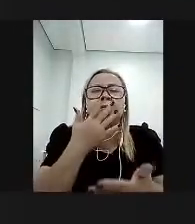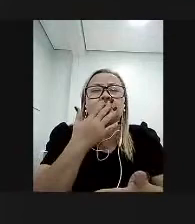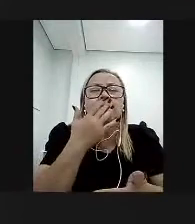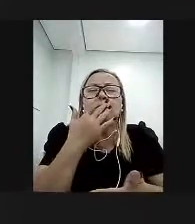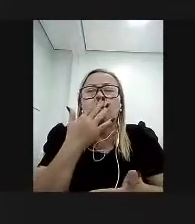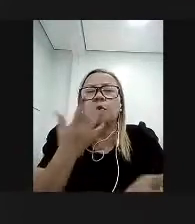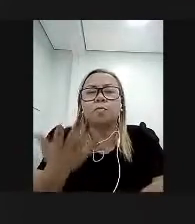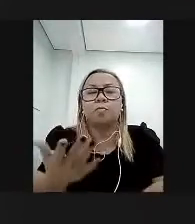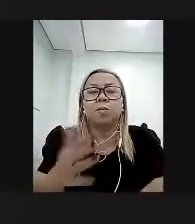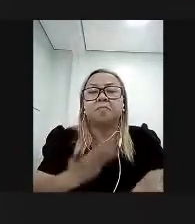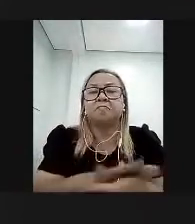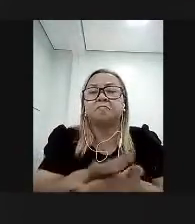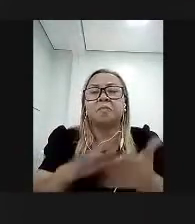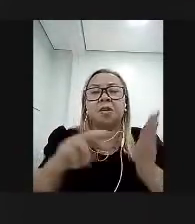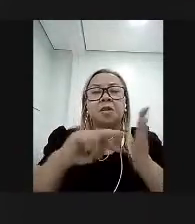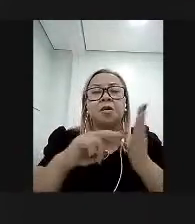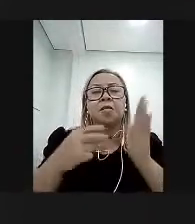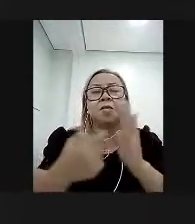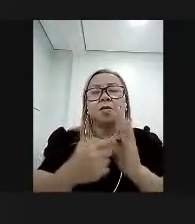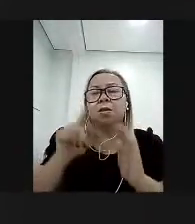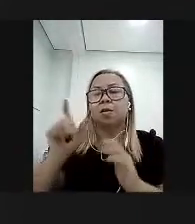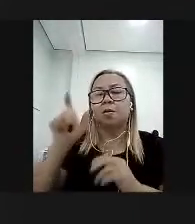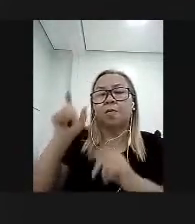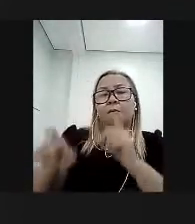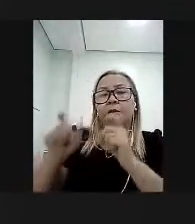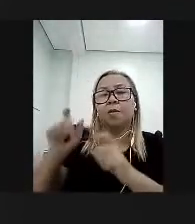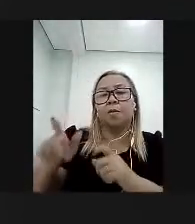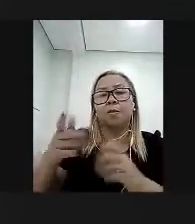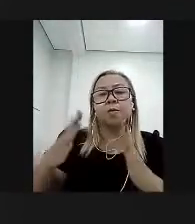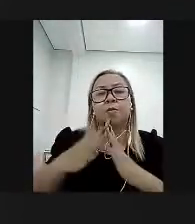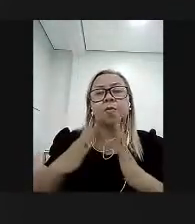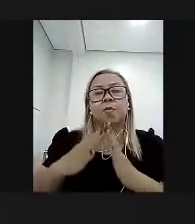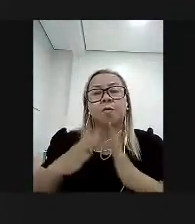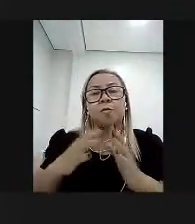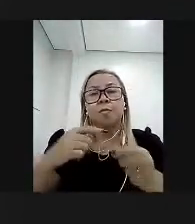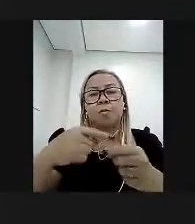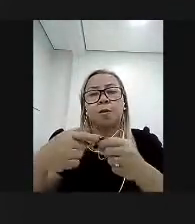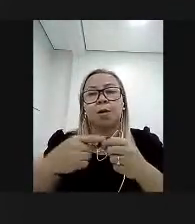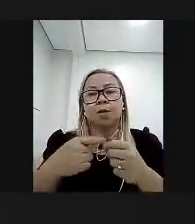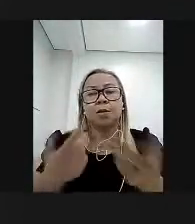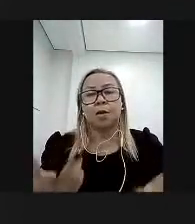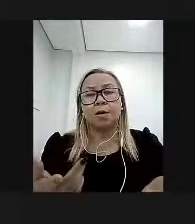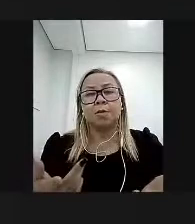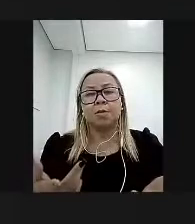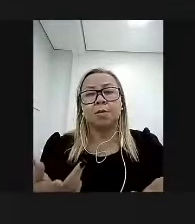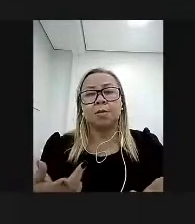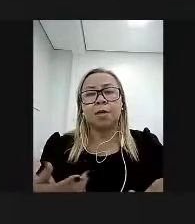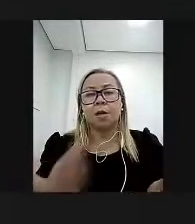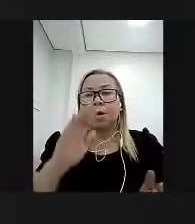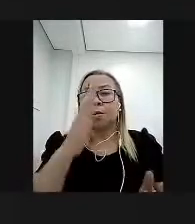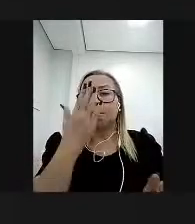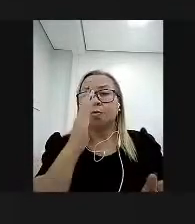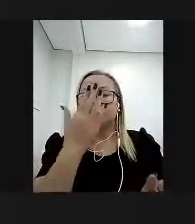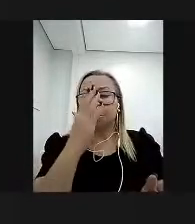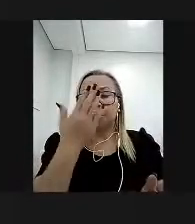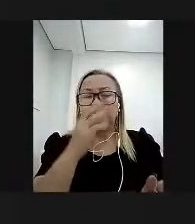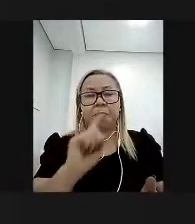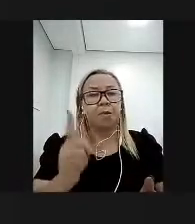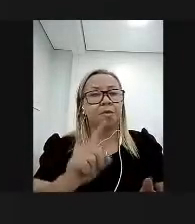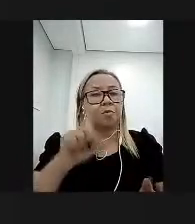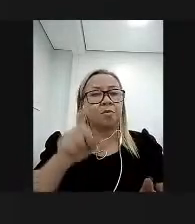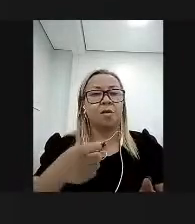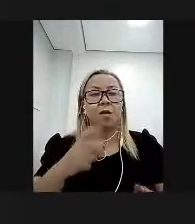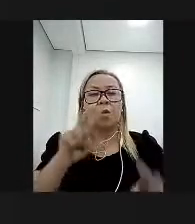Então, trabalhar com essa noção do espelhamento, que necessariamente não significa visibilidade, né? Visibilidade